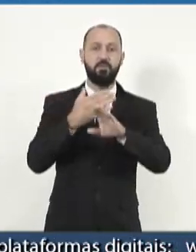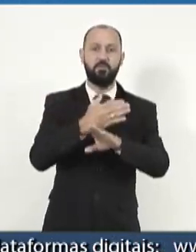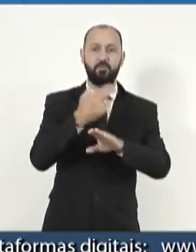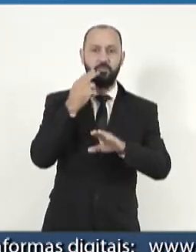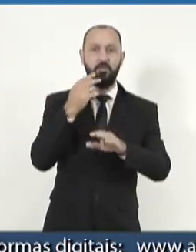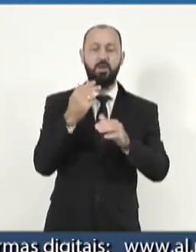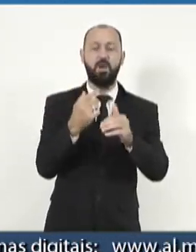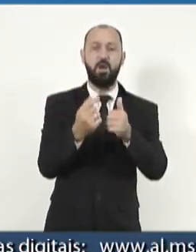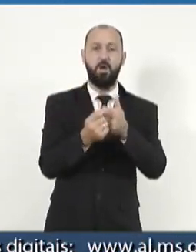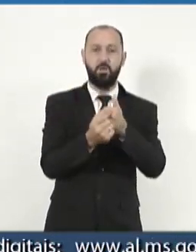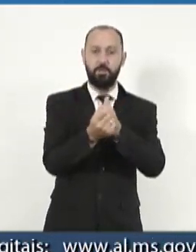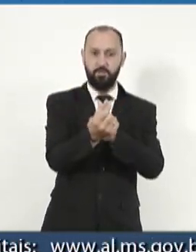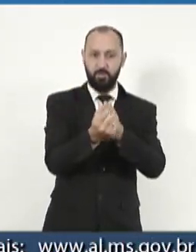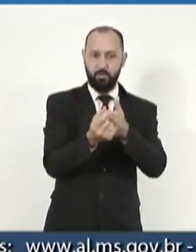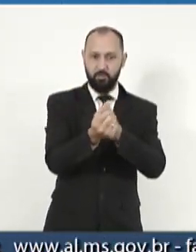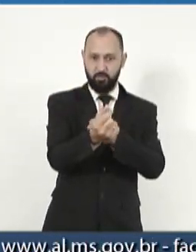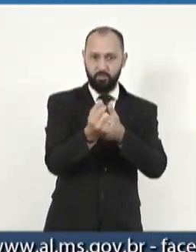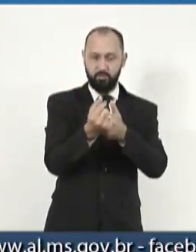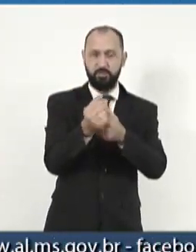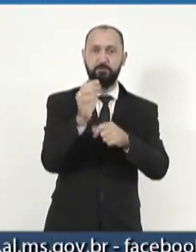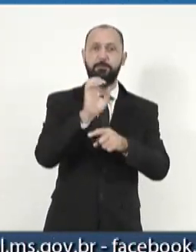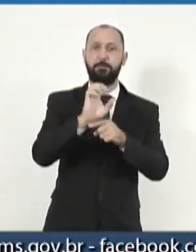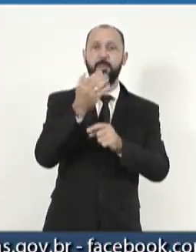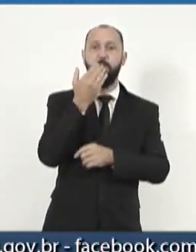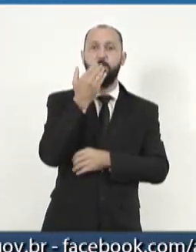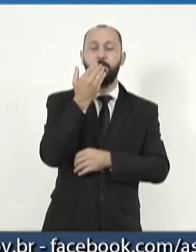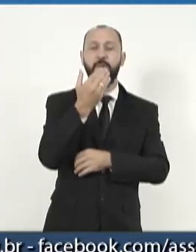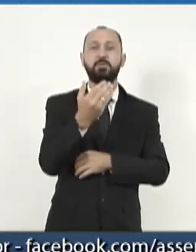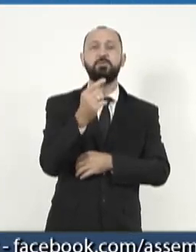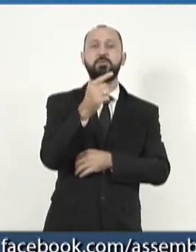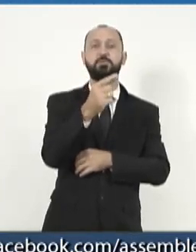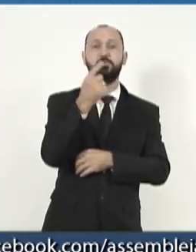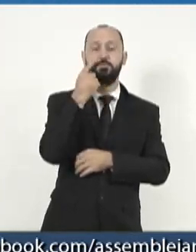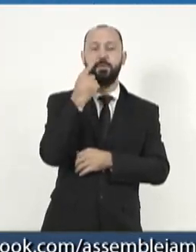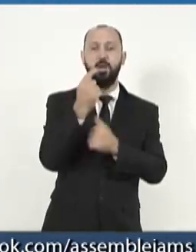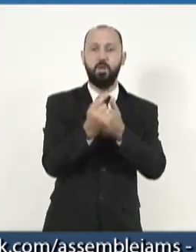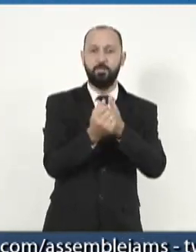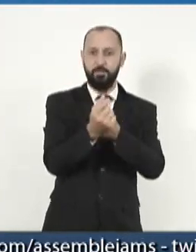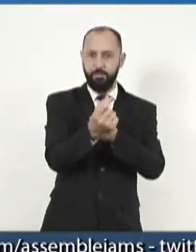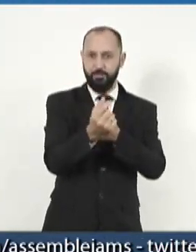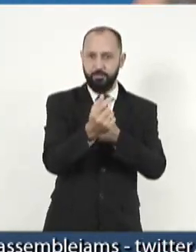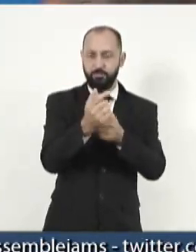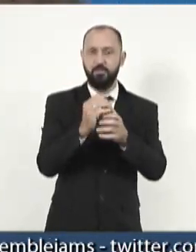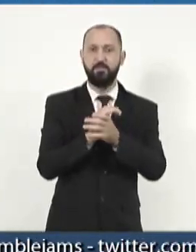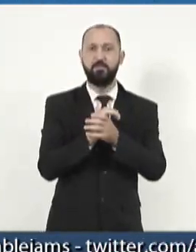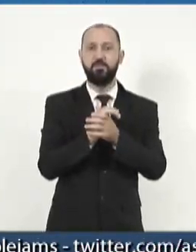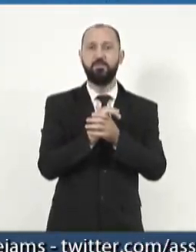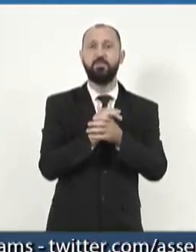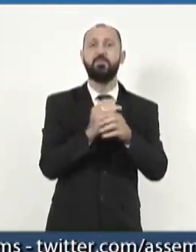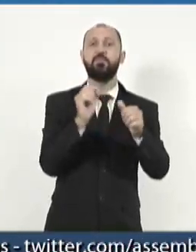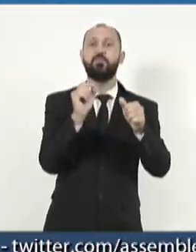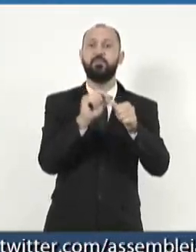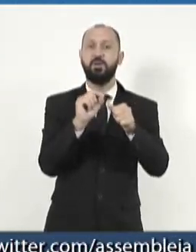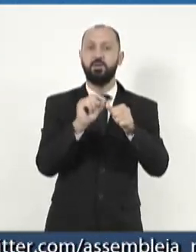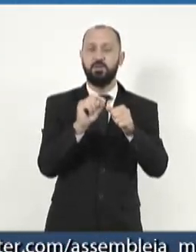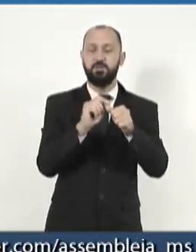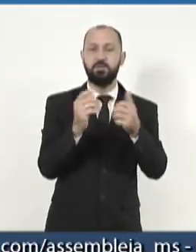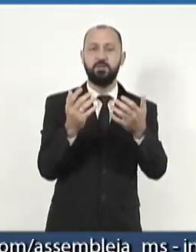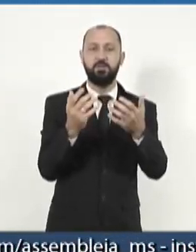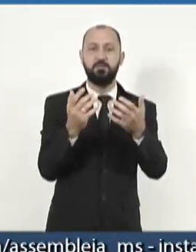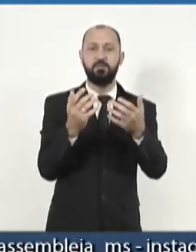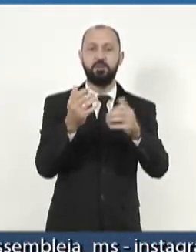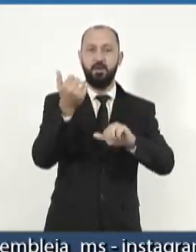reais, vai isentar o fator participativo, e eu acredito que foi um resultado satisfatório.